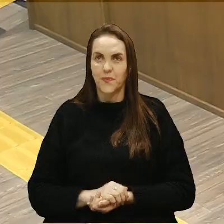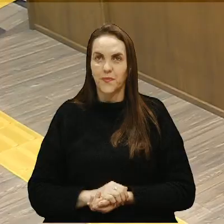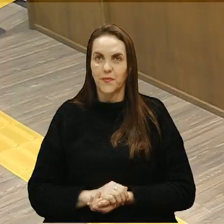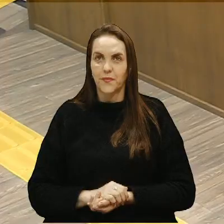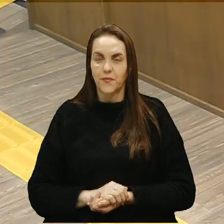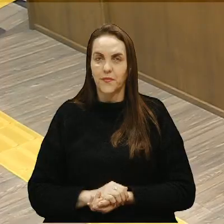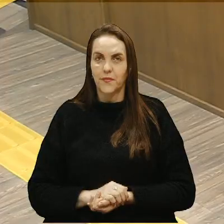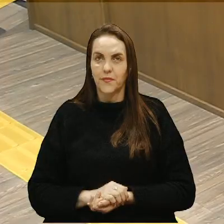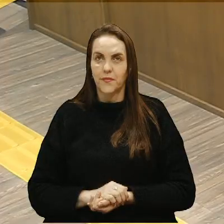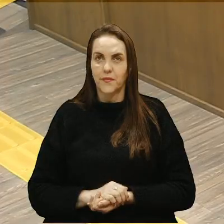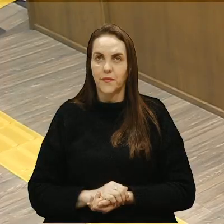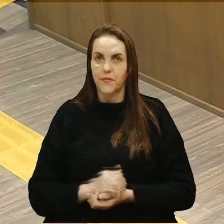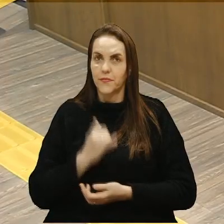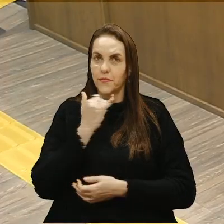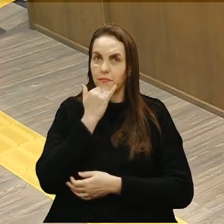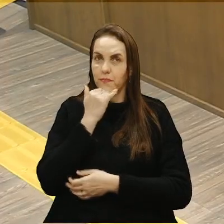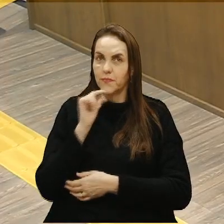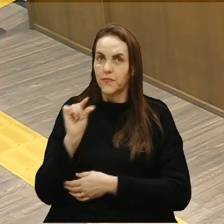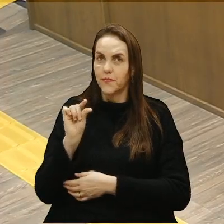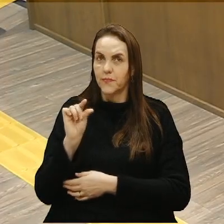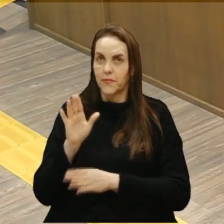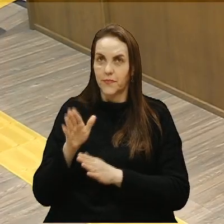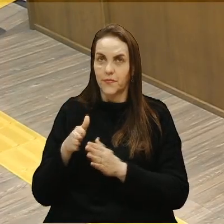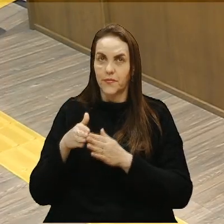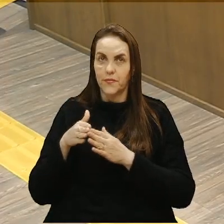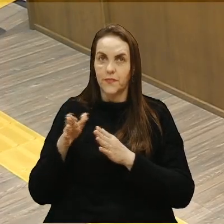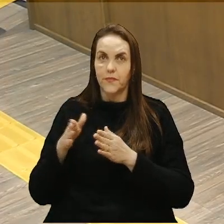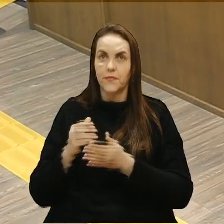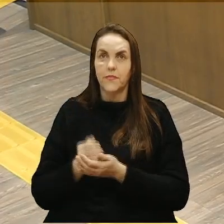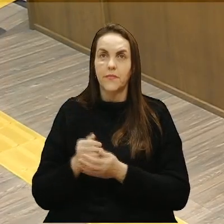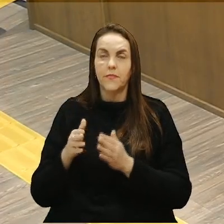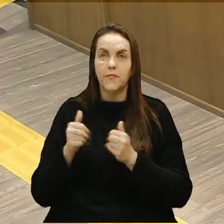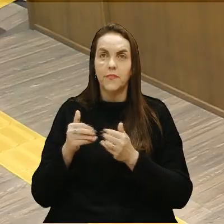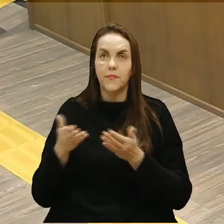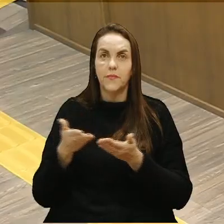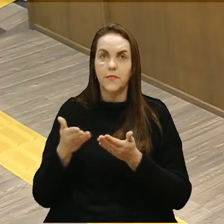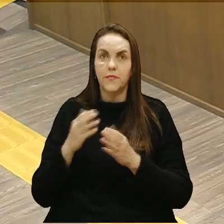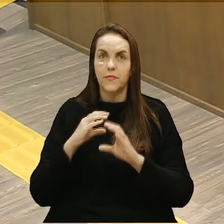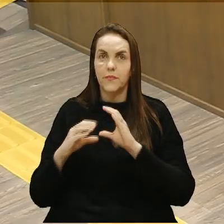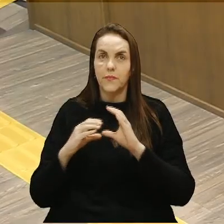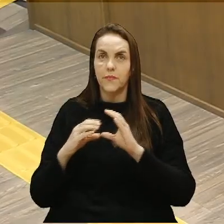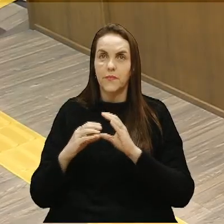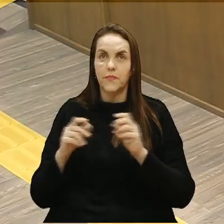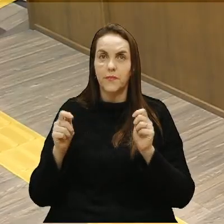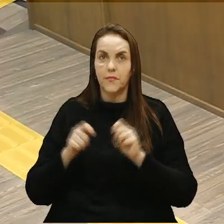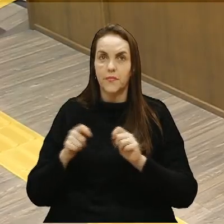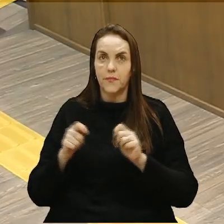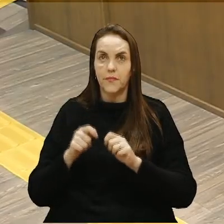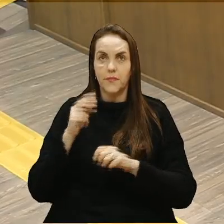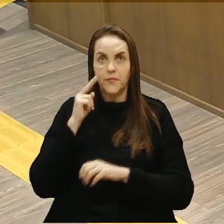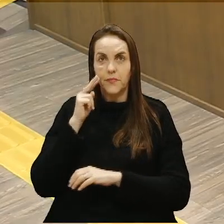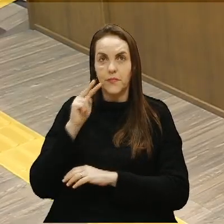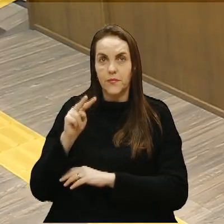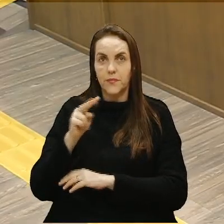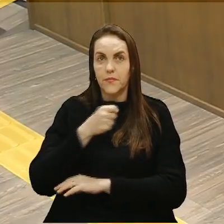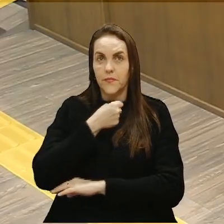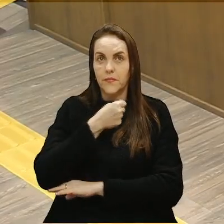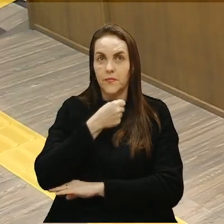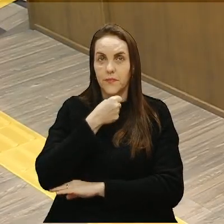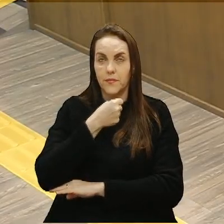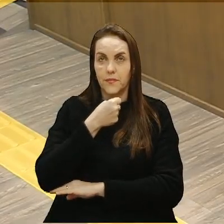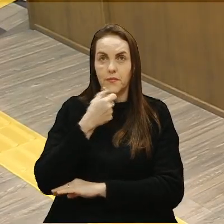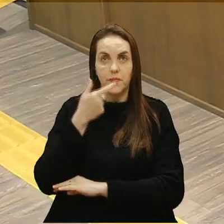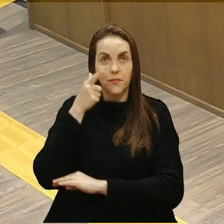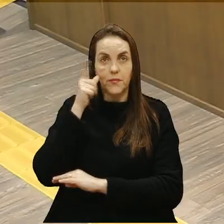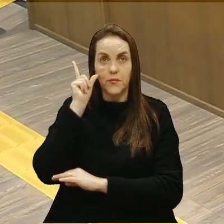Só um pouquinho, vereadora Andressa Marques. Eu vou pedir para a nossa comunicação ou técnica, se puderem verificar esse microfone, que desde ontem